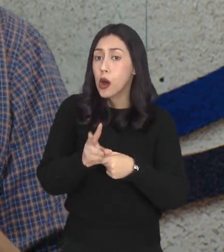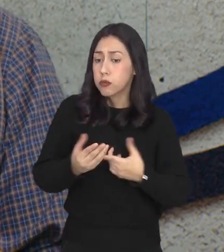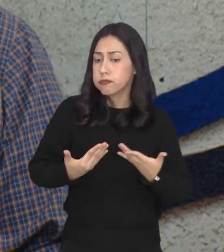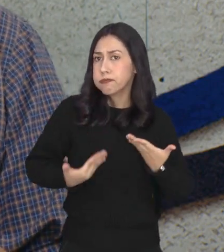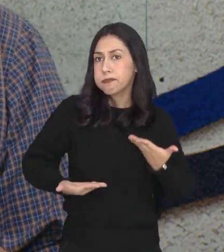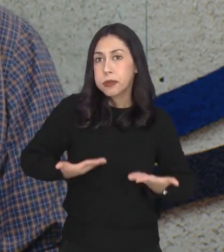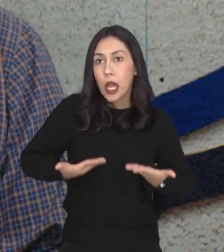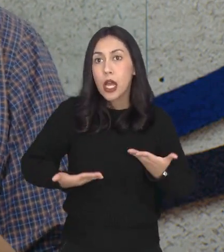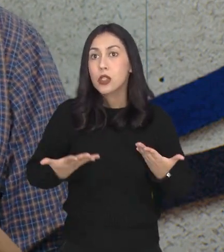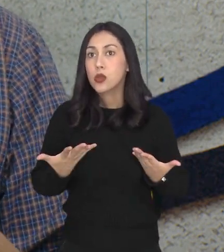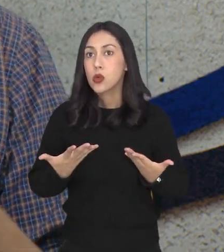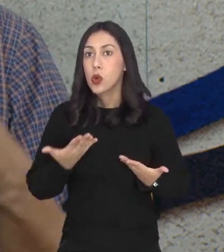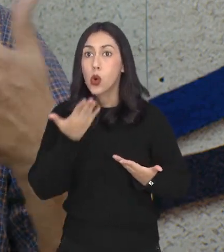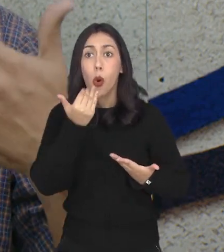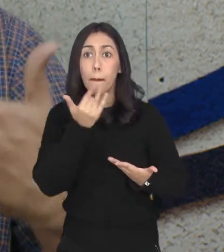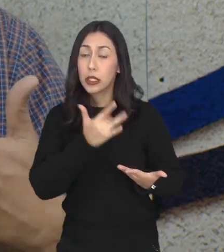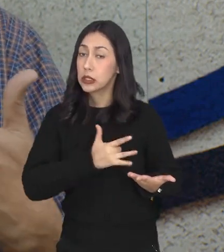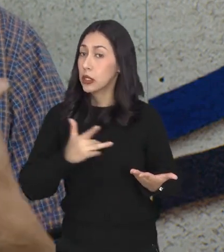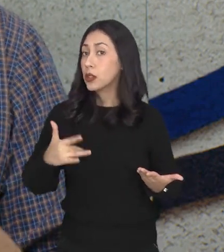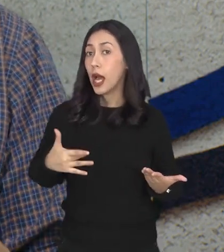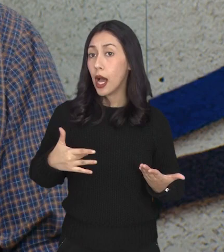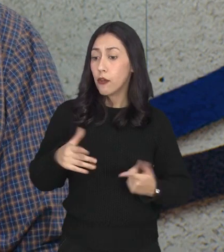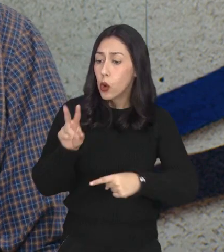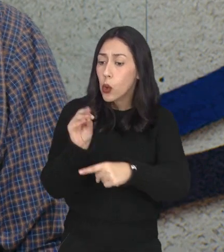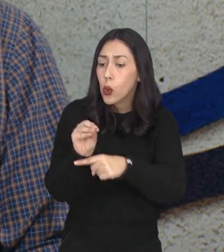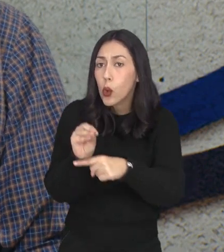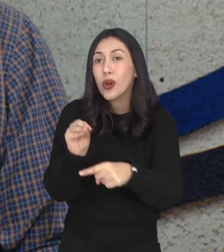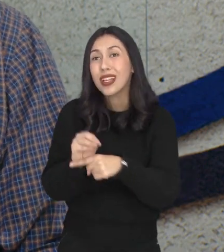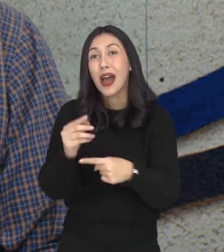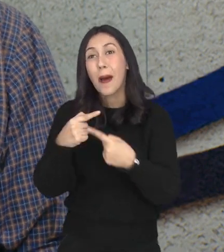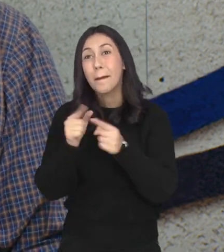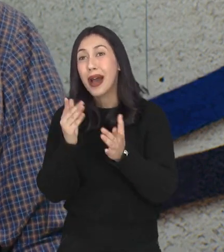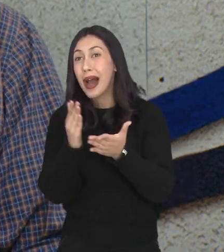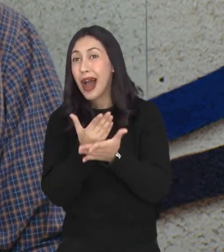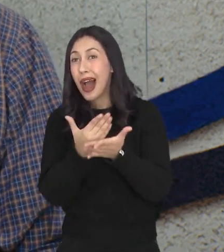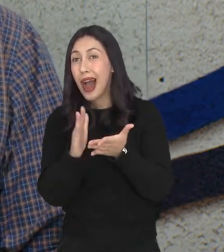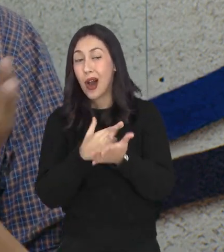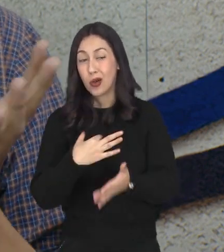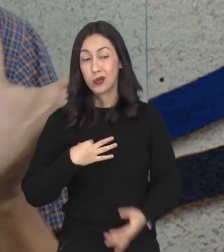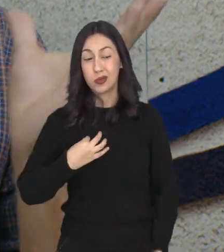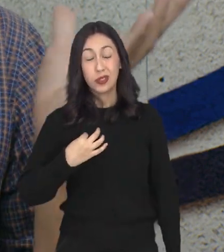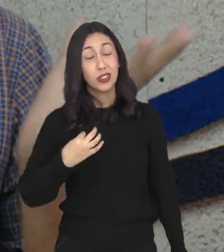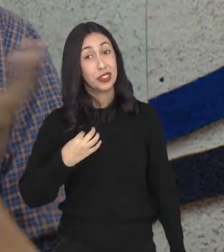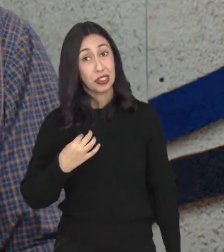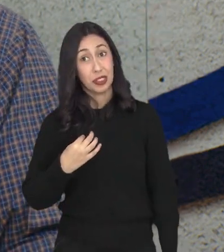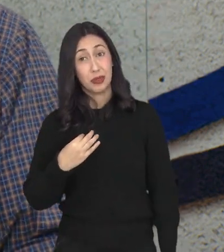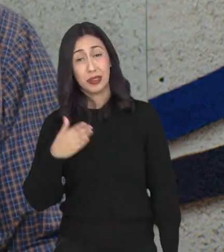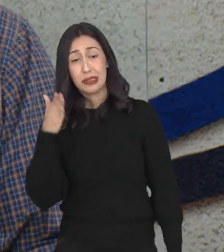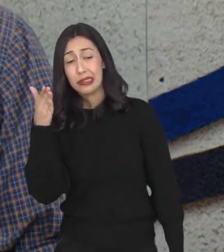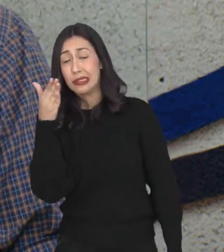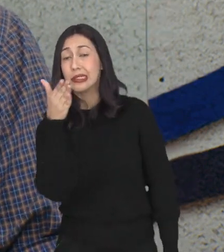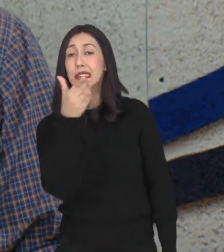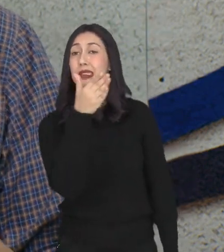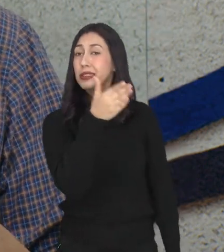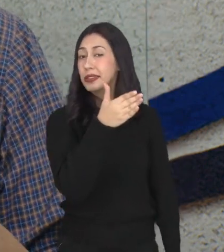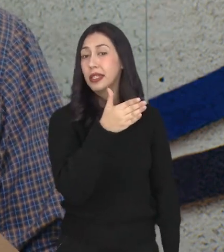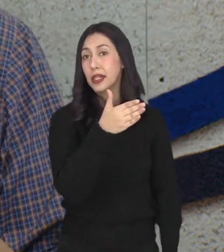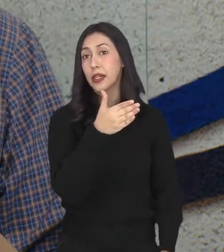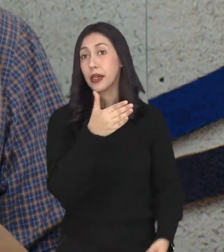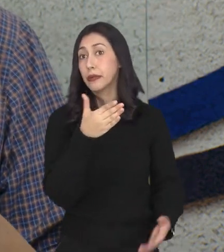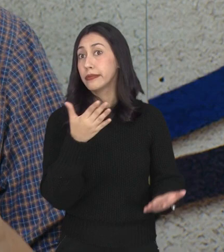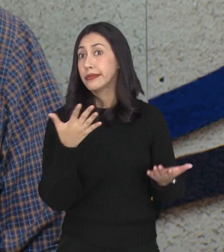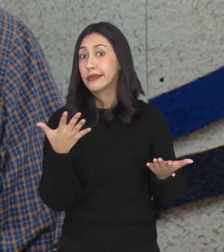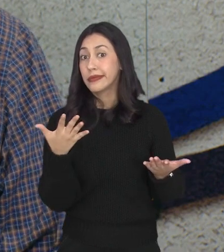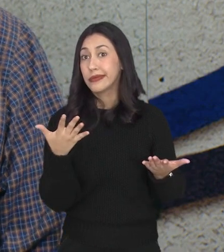peso do jogador, alimentação saudável. Mas tem muitos clubes aí no Brasil que a gente viaja muito aí, o Edmil sabe disso como